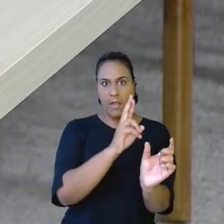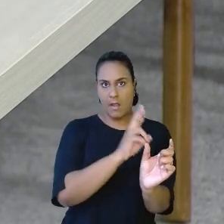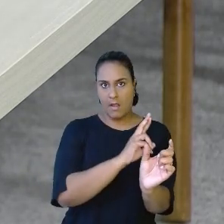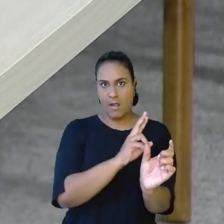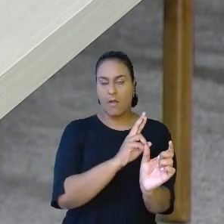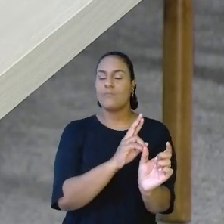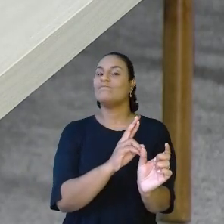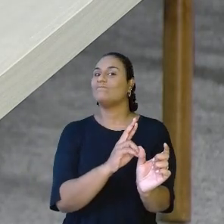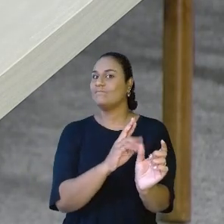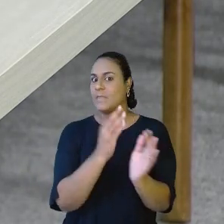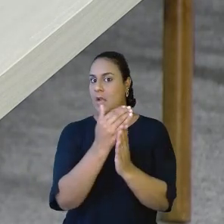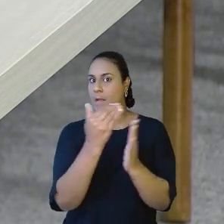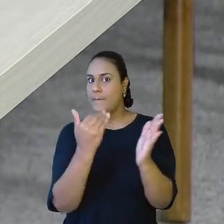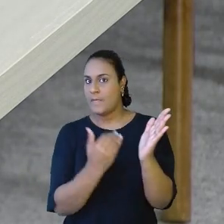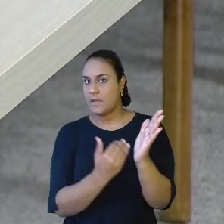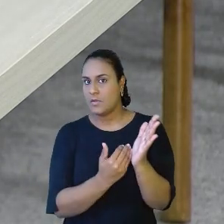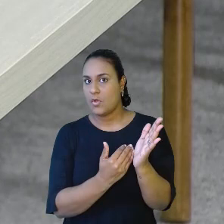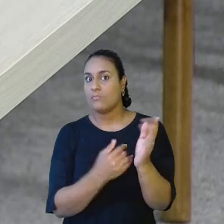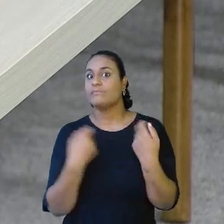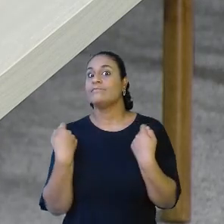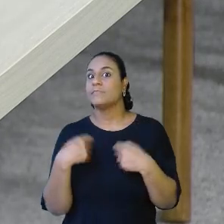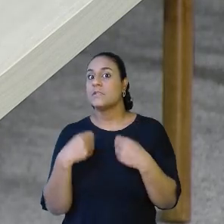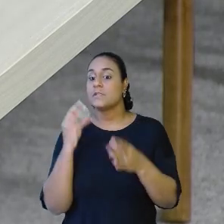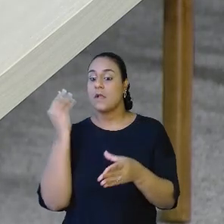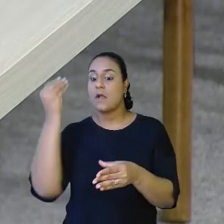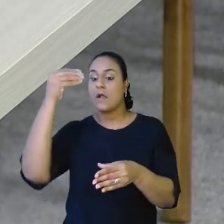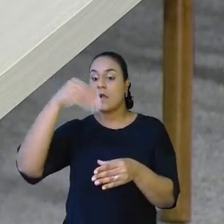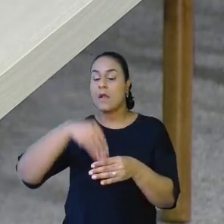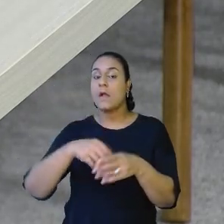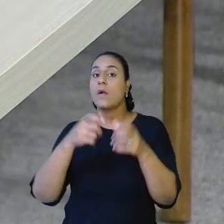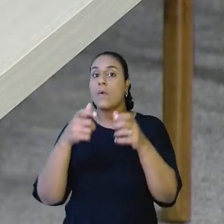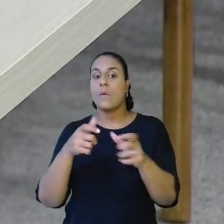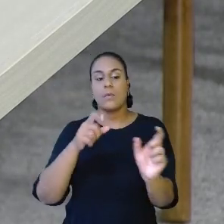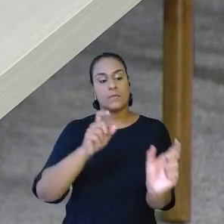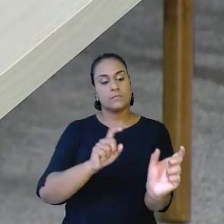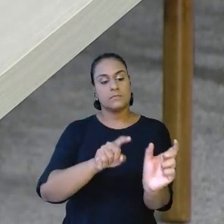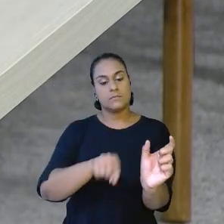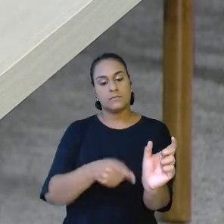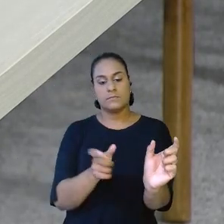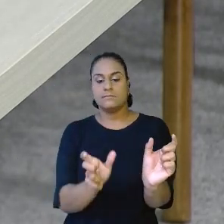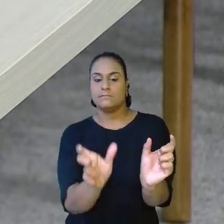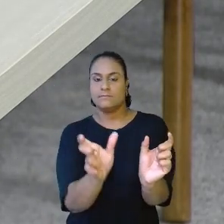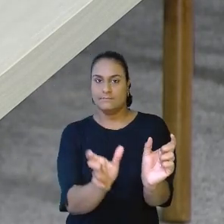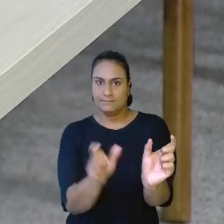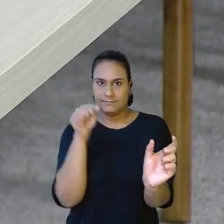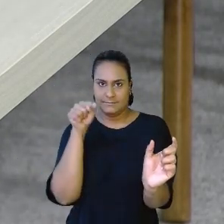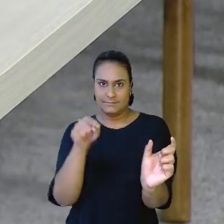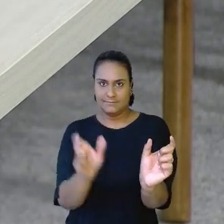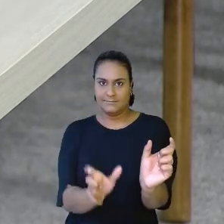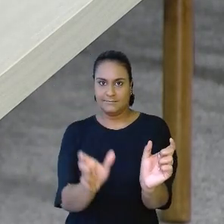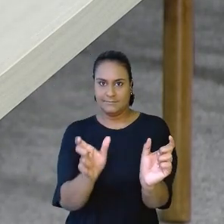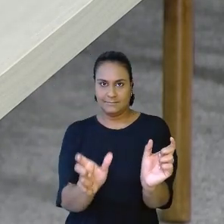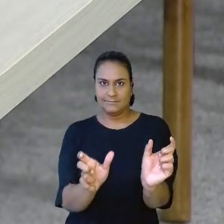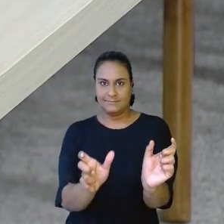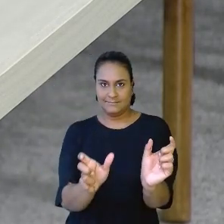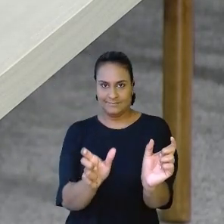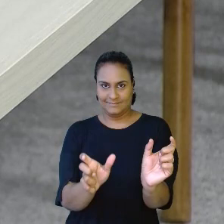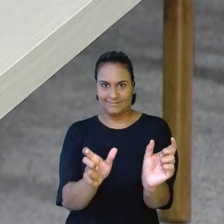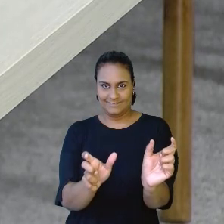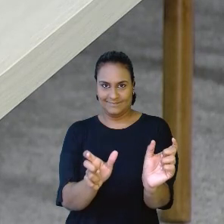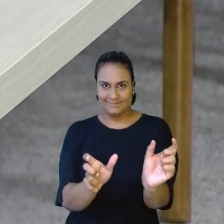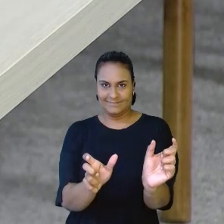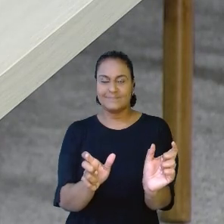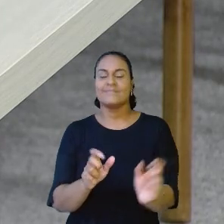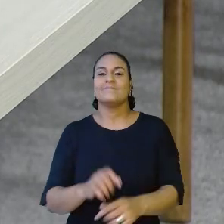Por ser menor, ele está aqui, ó, na parte decimal. Aqui é a casinha dos décimos e aqui é a